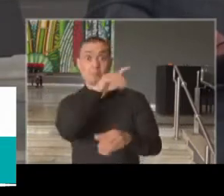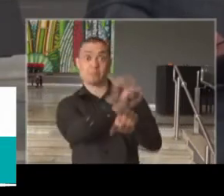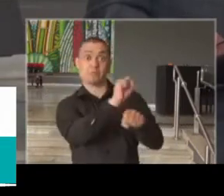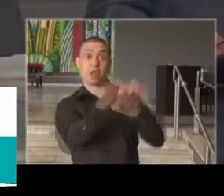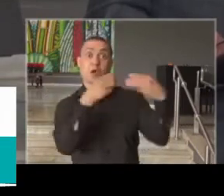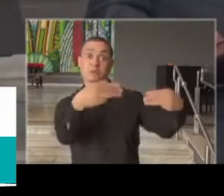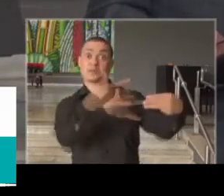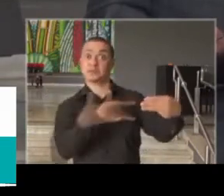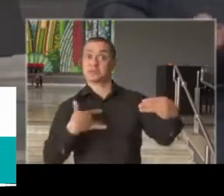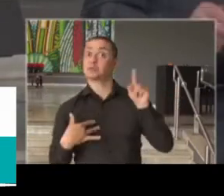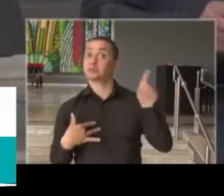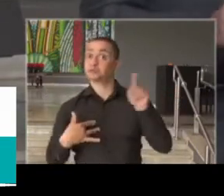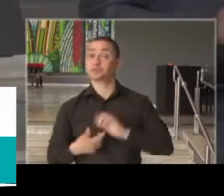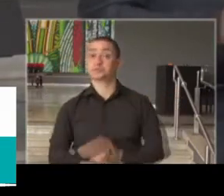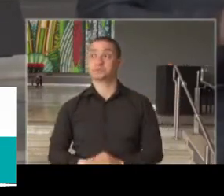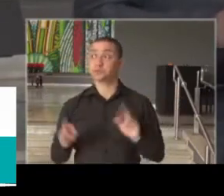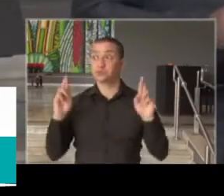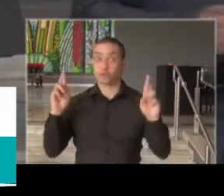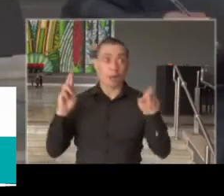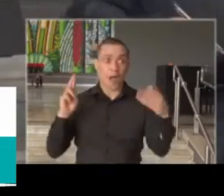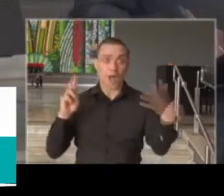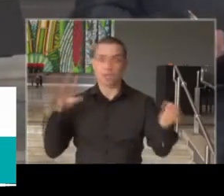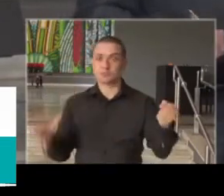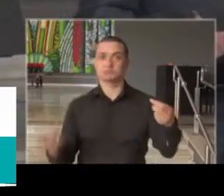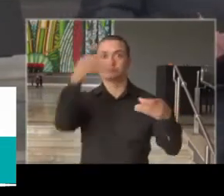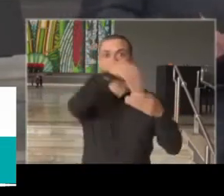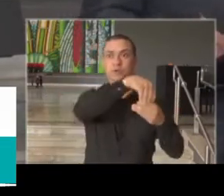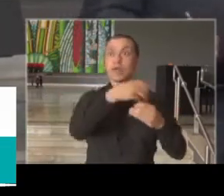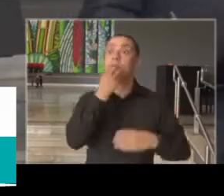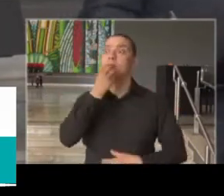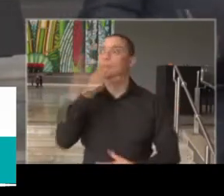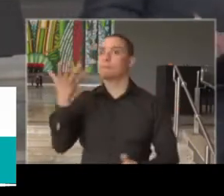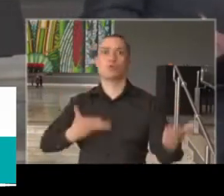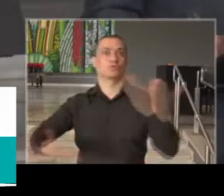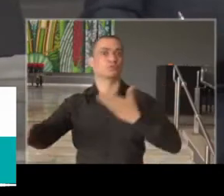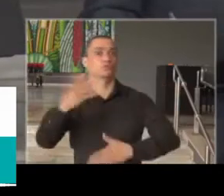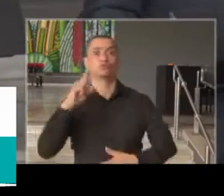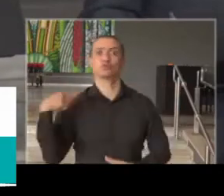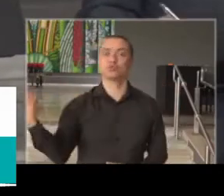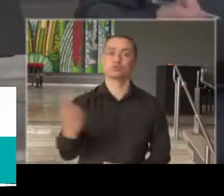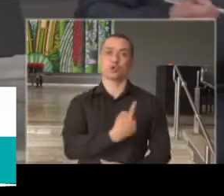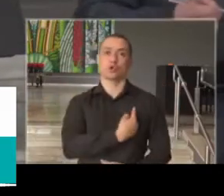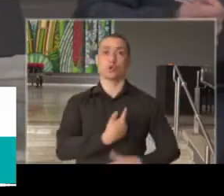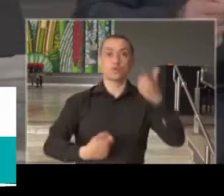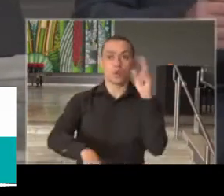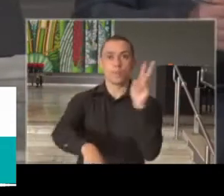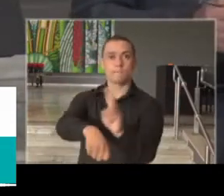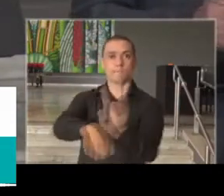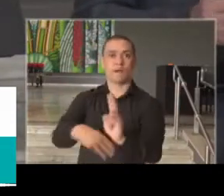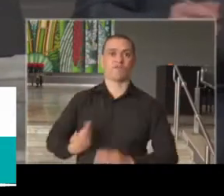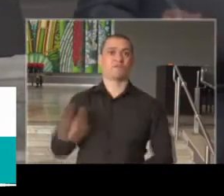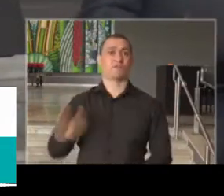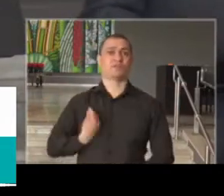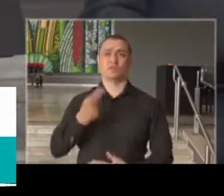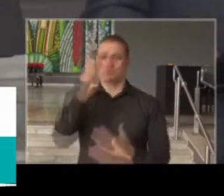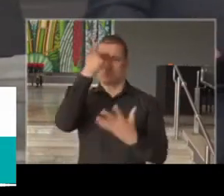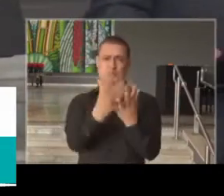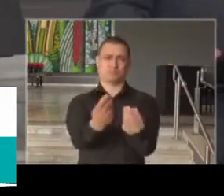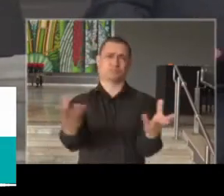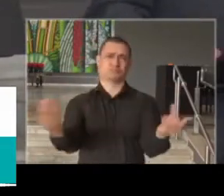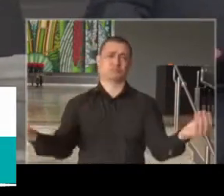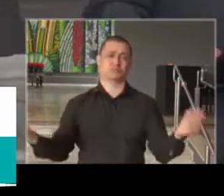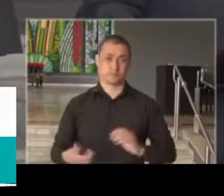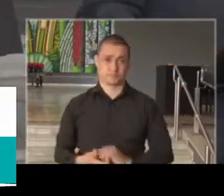Saúde. Esperamos que isso aconteça para o bem de todos nós, para a proteção da vida de milhares e milhares de